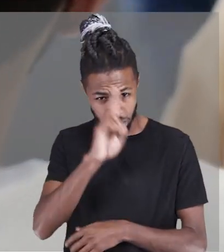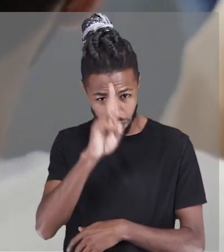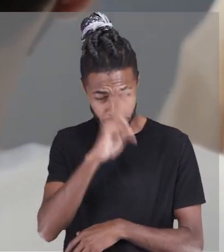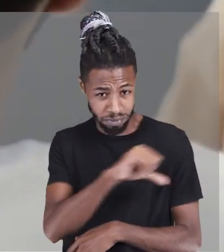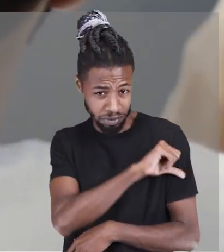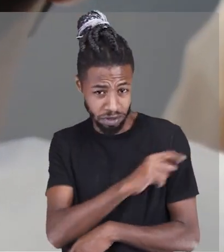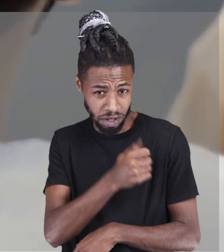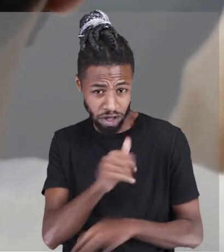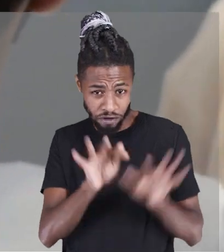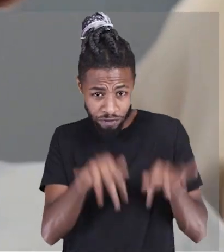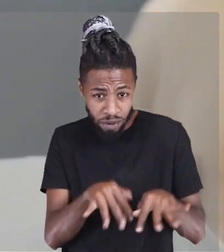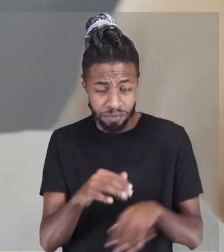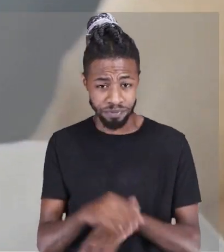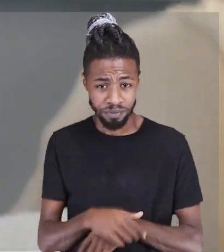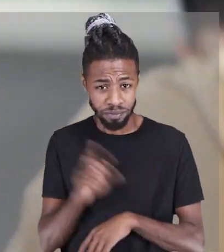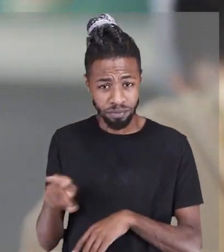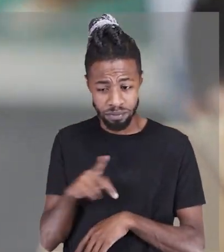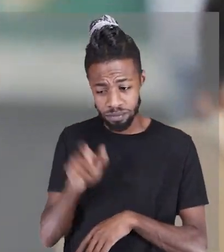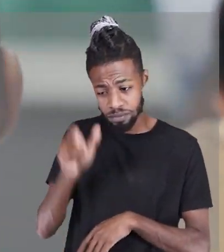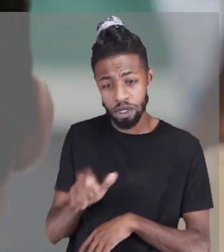na profissão docente?